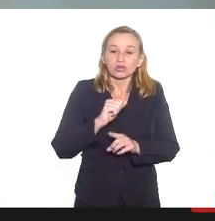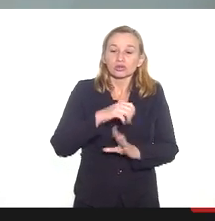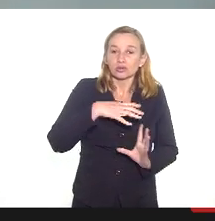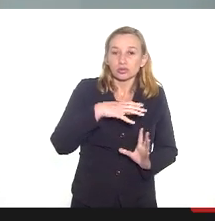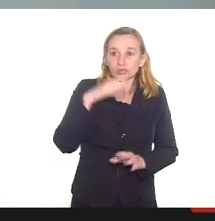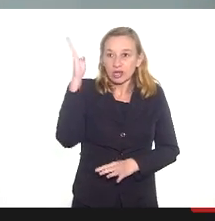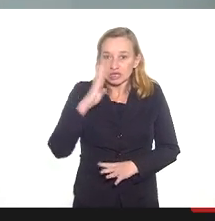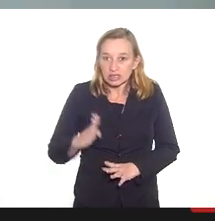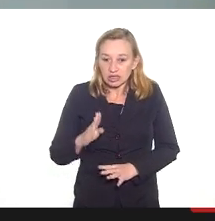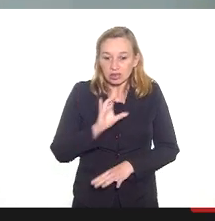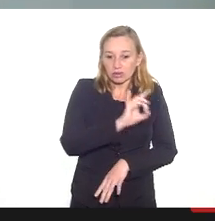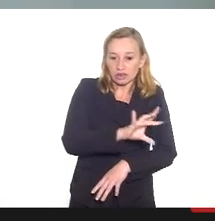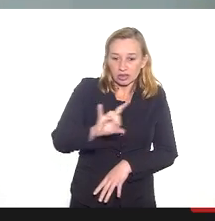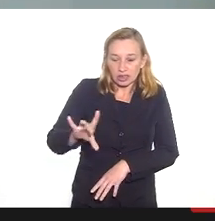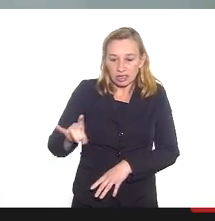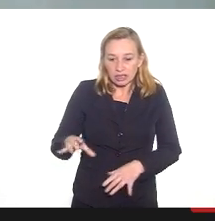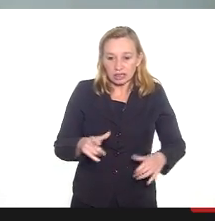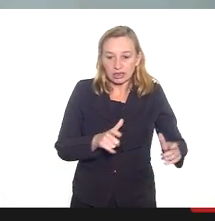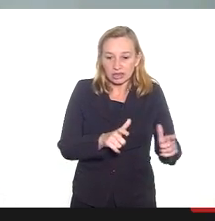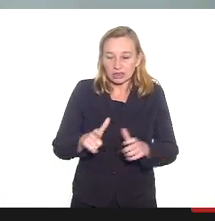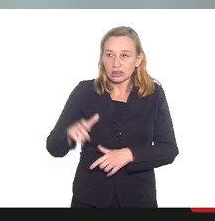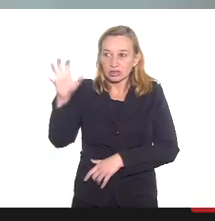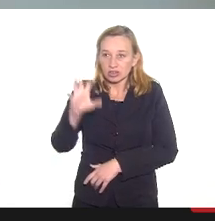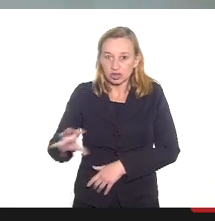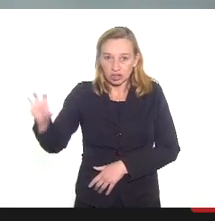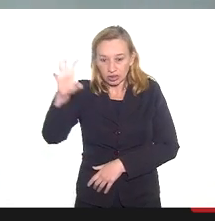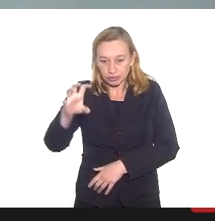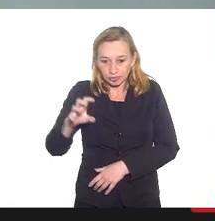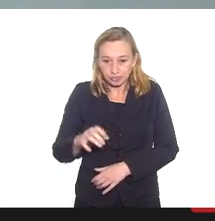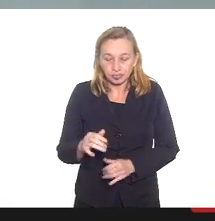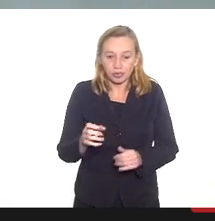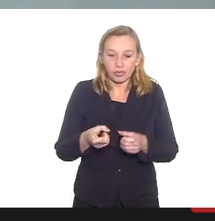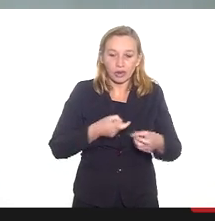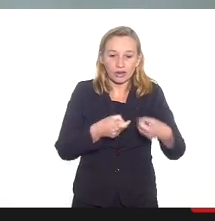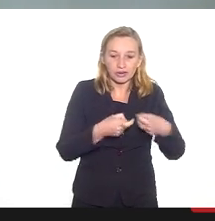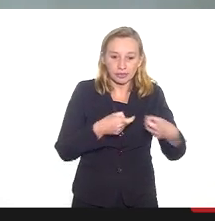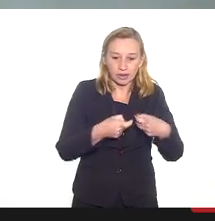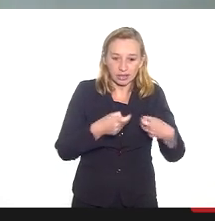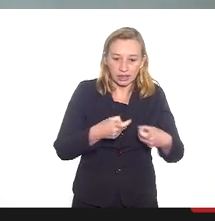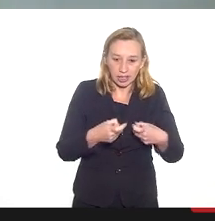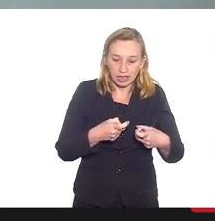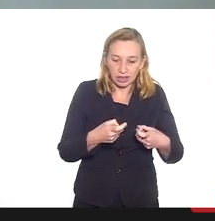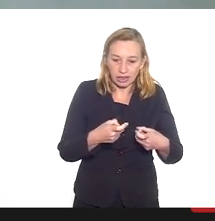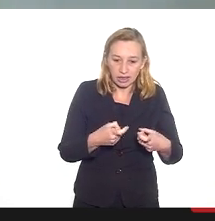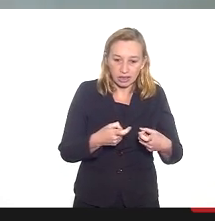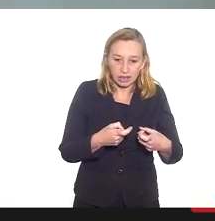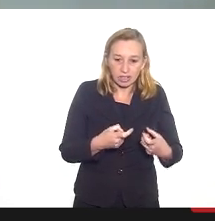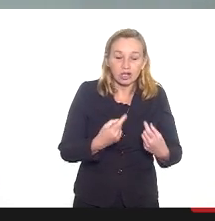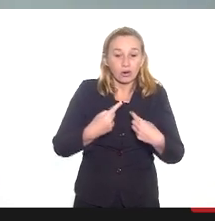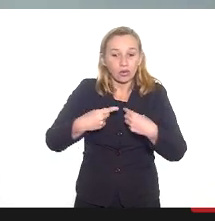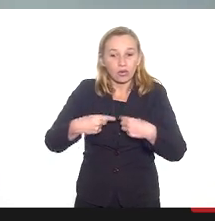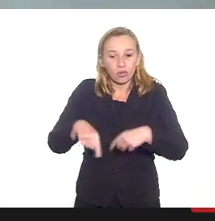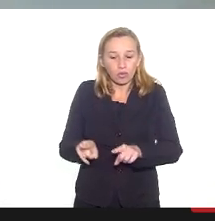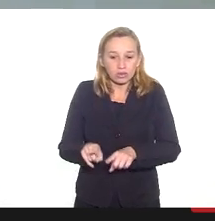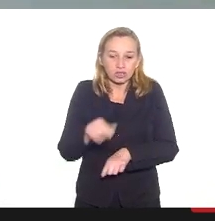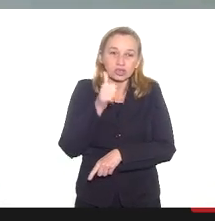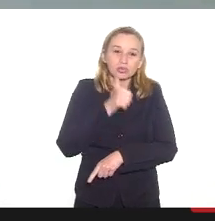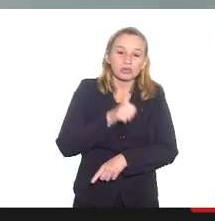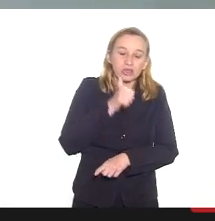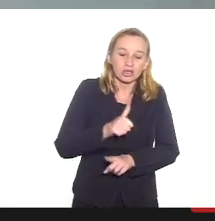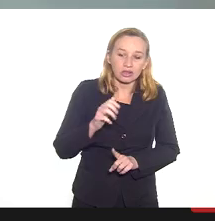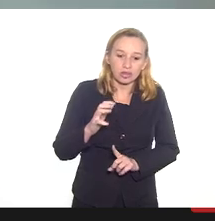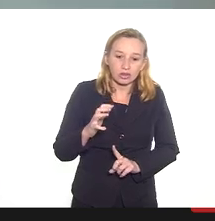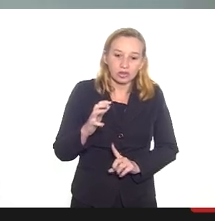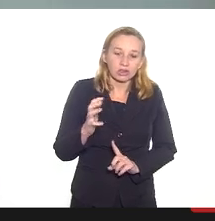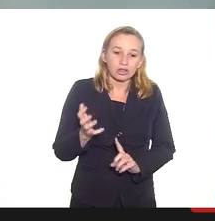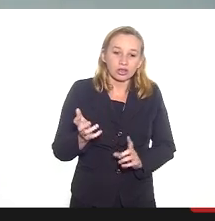estado, em cada cidade, pois está em curso uma guerra sangrenta contra as mulheres, estimulada pelo uso